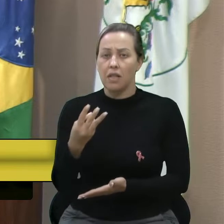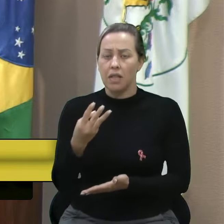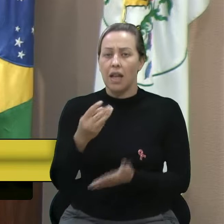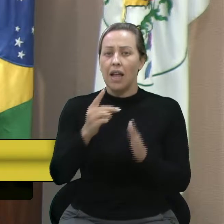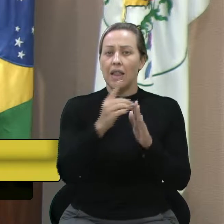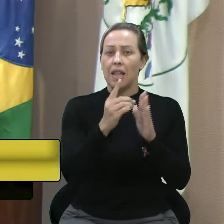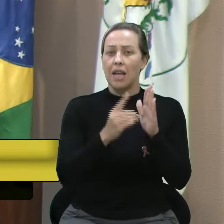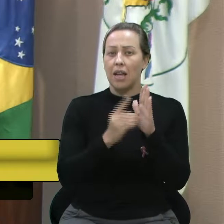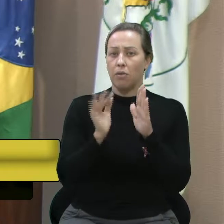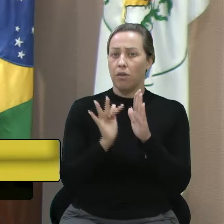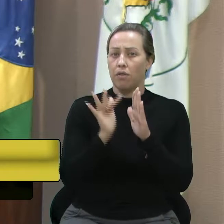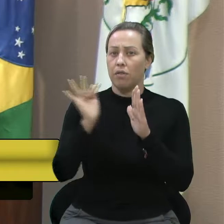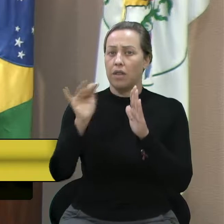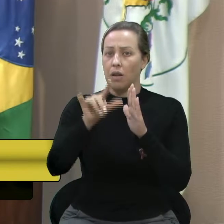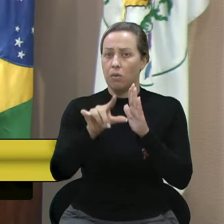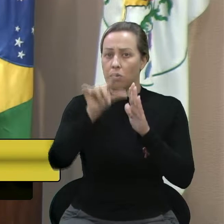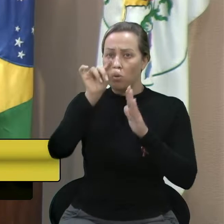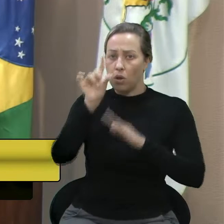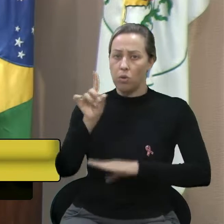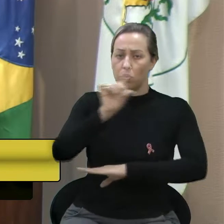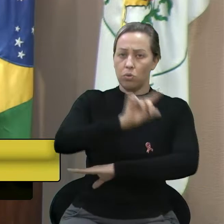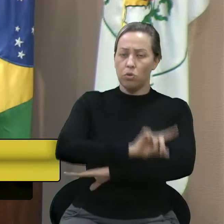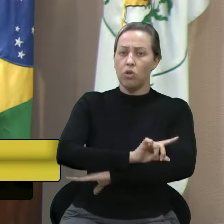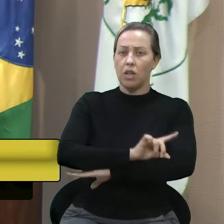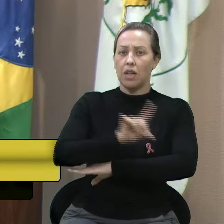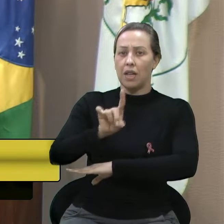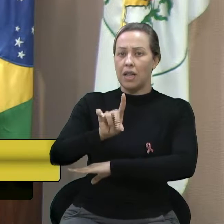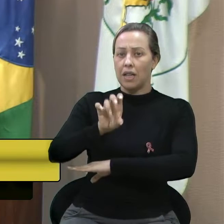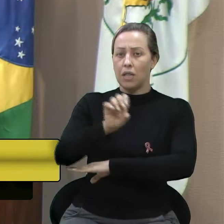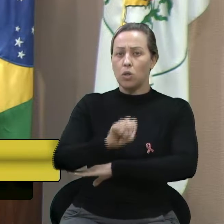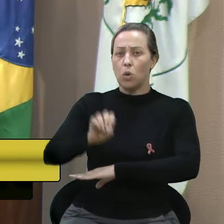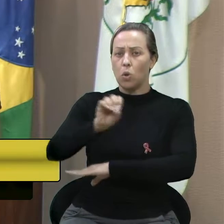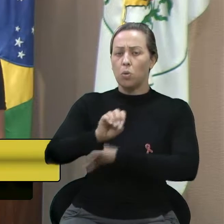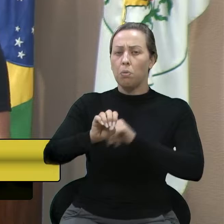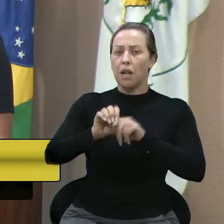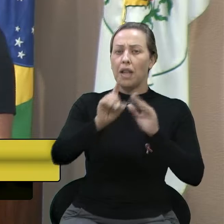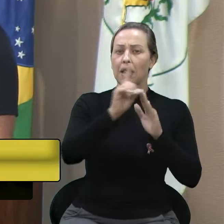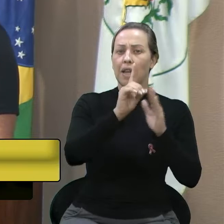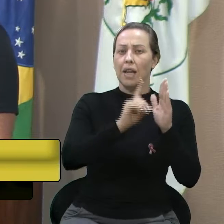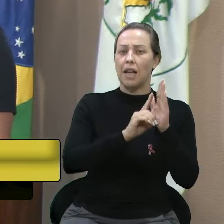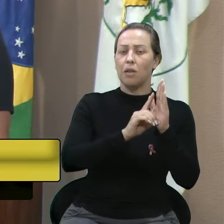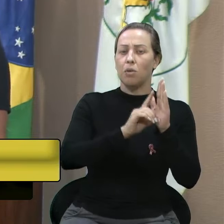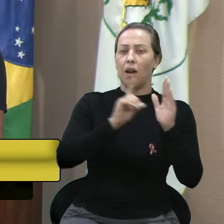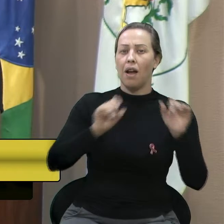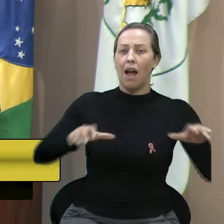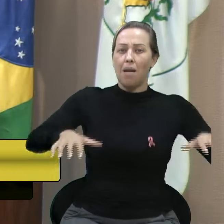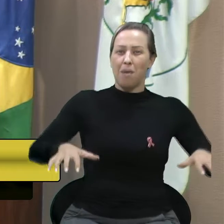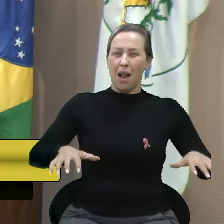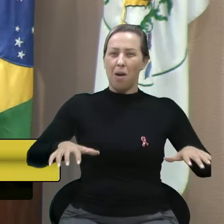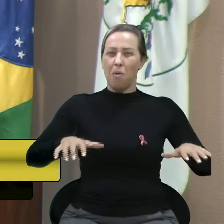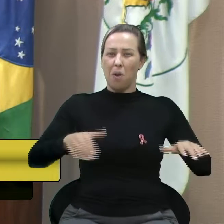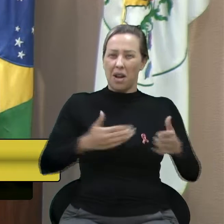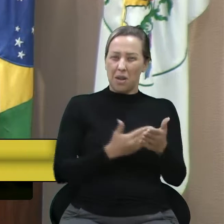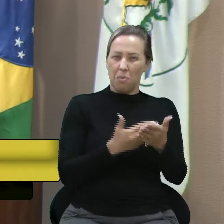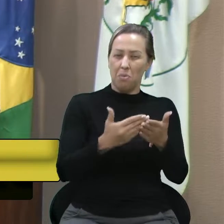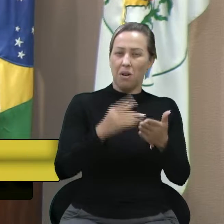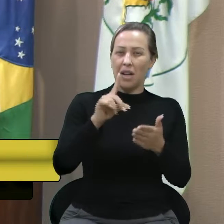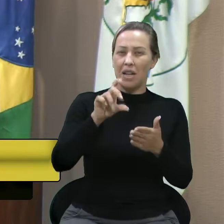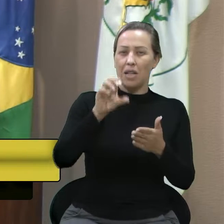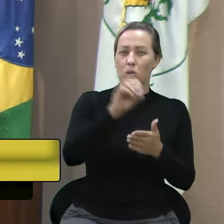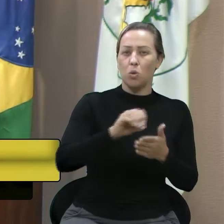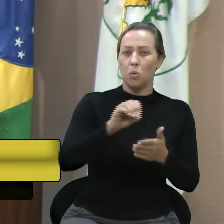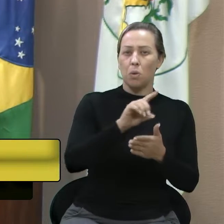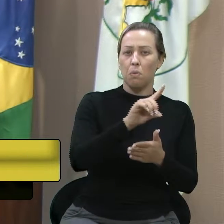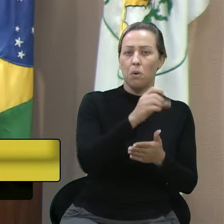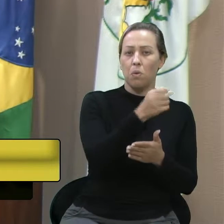decreto federal, escolhida em alusão a um decreto imperial que criou o ensino elementar no Brasil em 15 de outubro